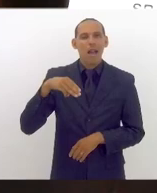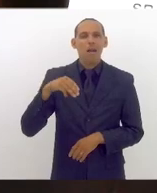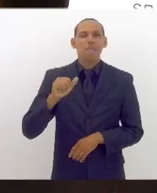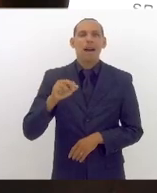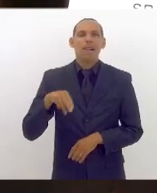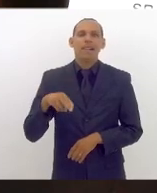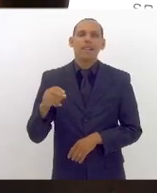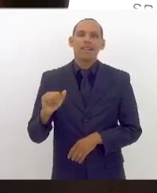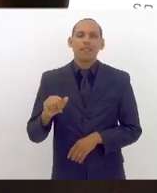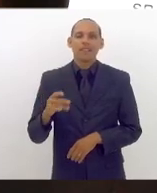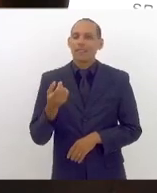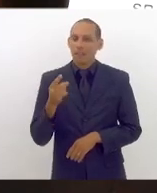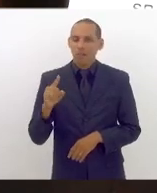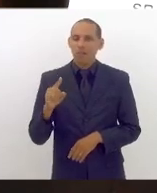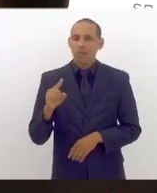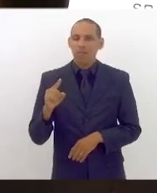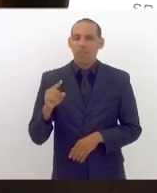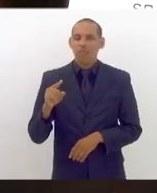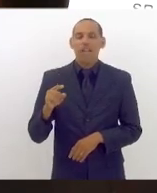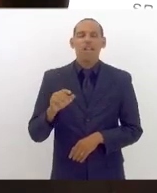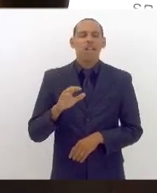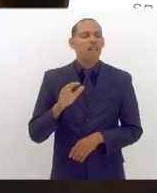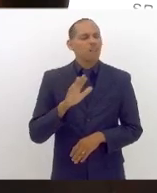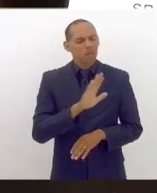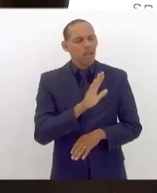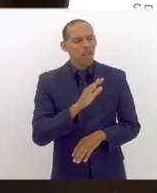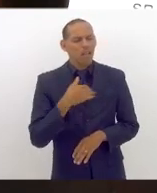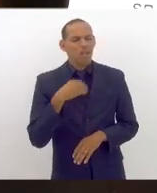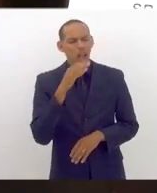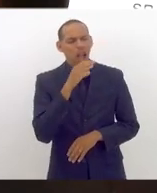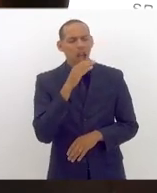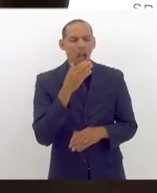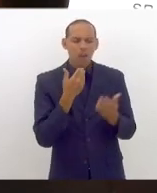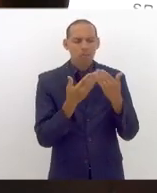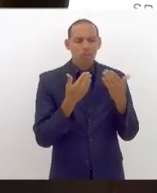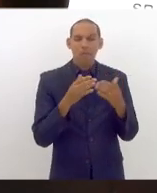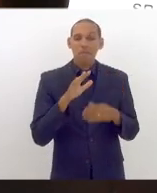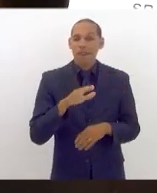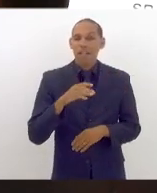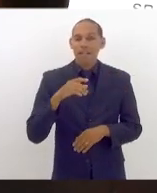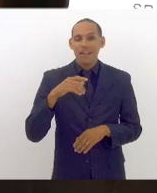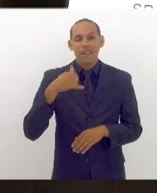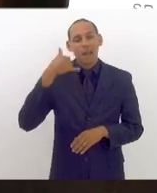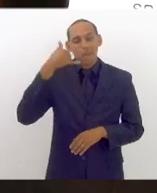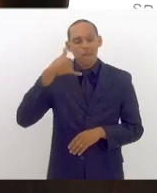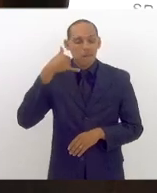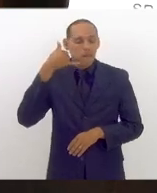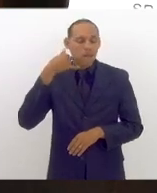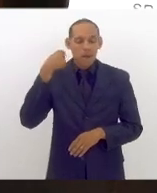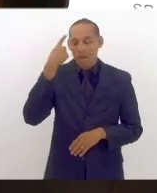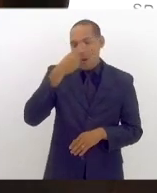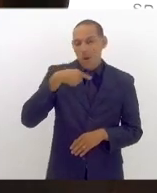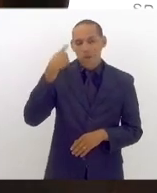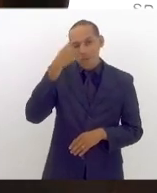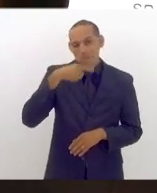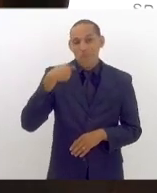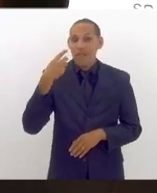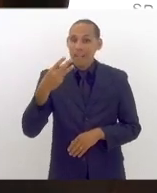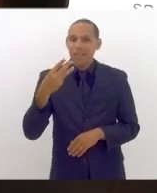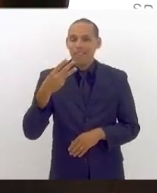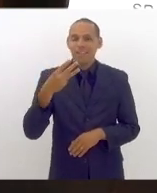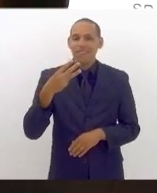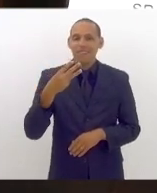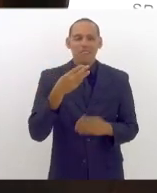ele falou Olha eu tô indo dar uma palestra eu não quero falar contigo rapidinho esse rapidinho acho que eu fiquei 3 horas com ele no telefone enrolando falando e